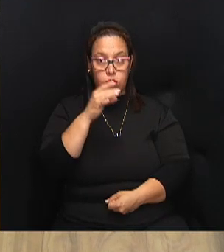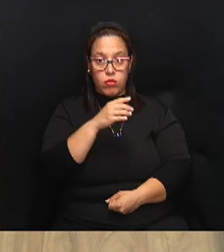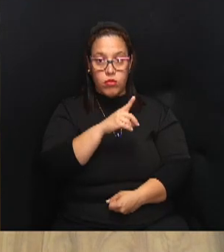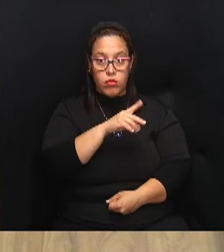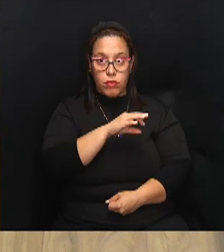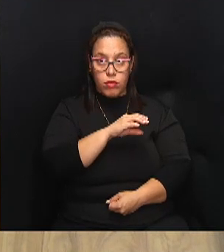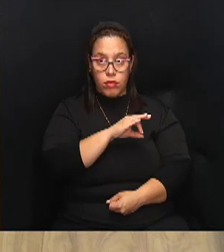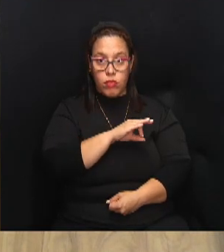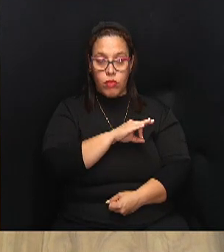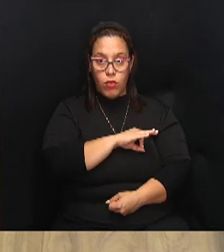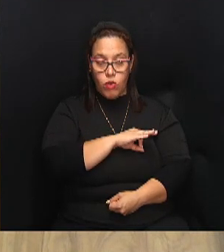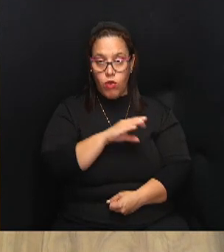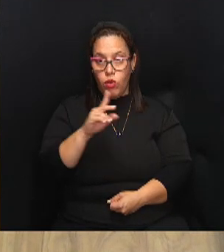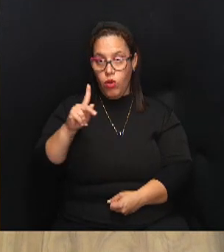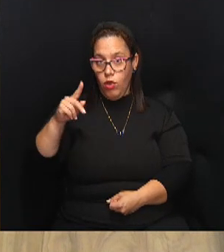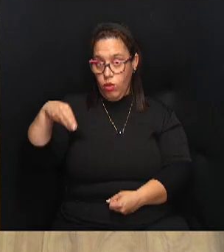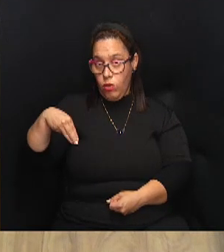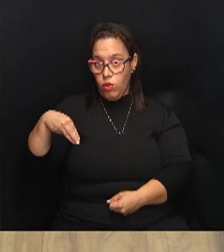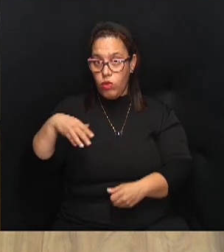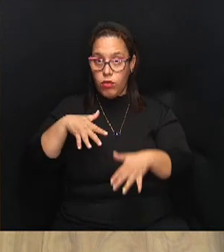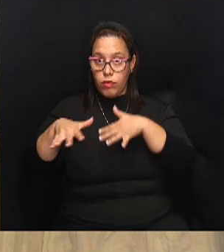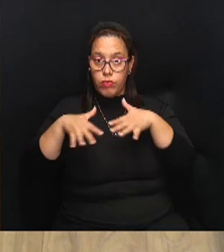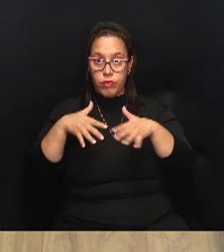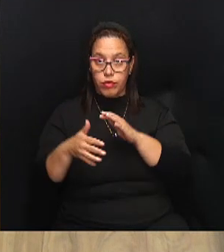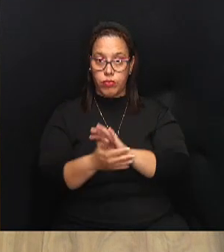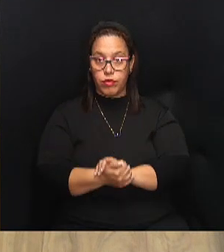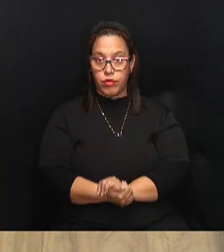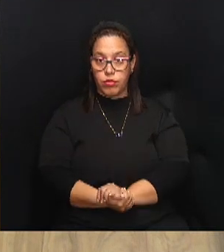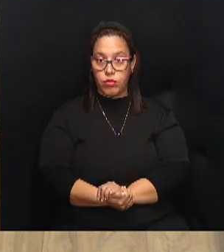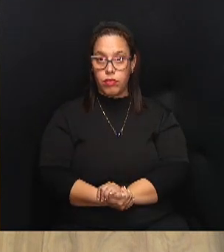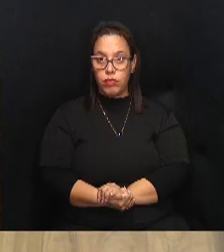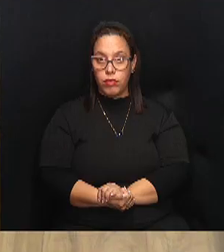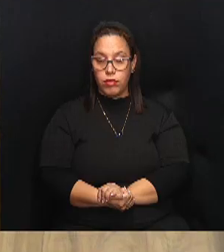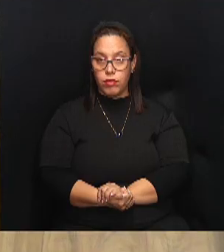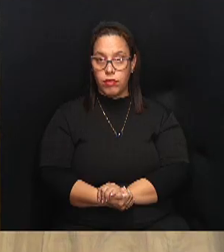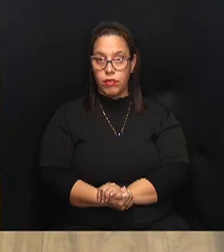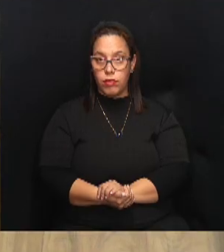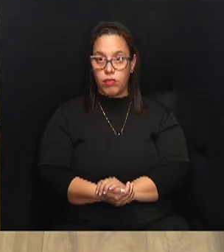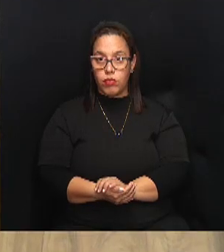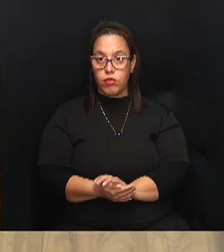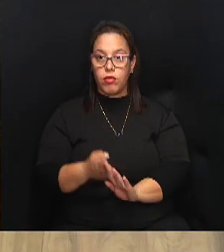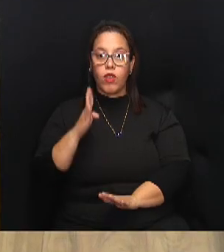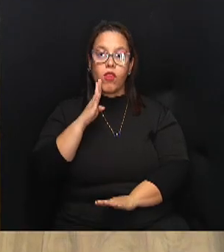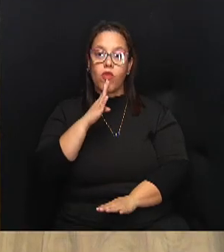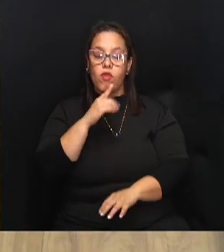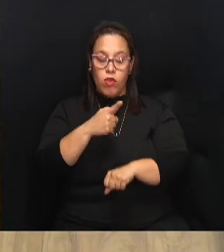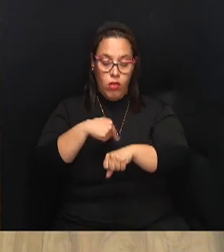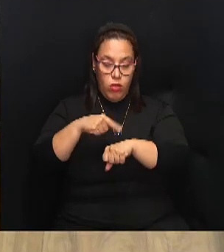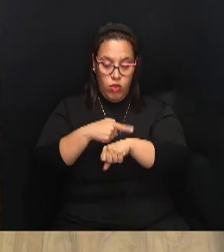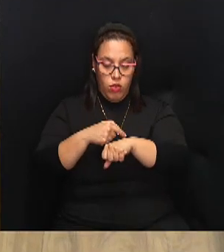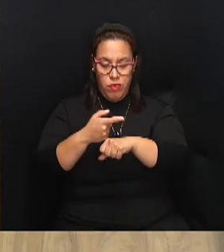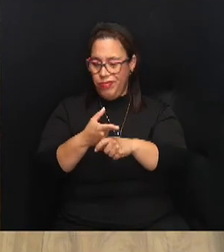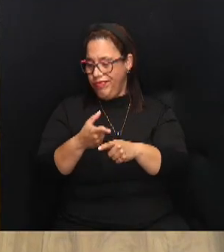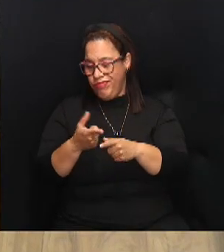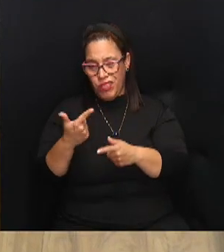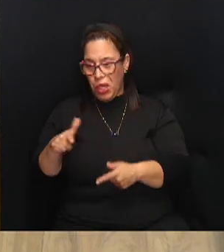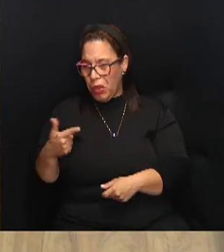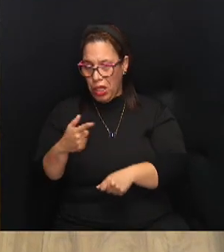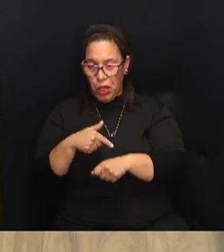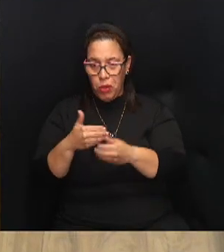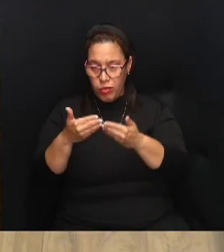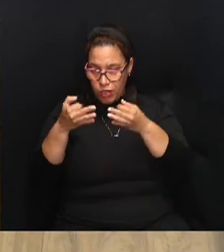exemplo, num momento de baile fora de hora, perturbação do sossego público, que